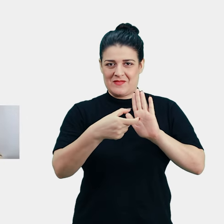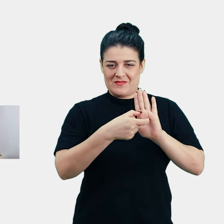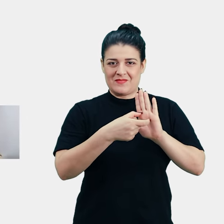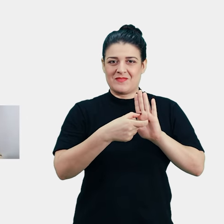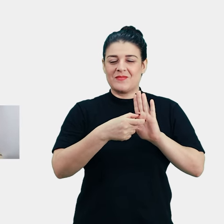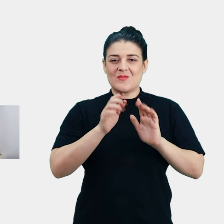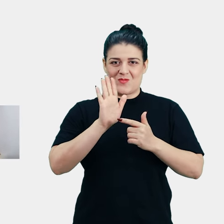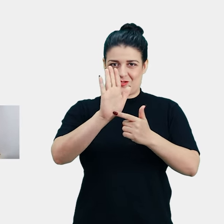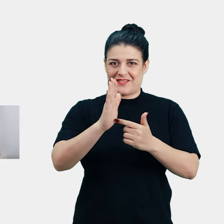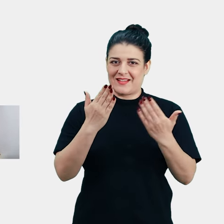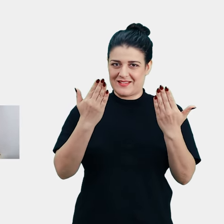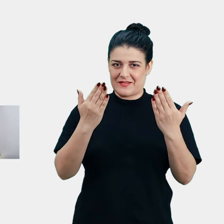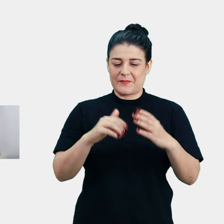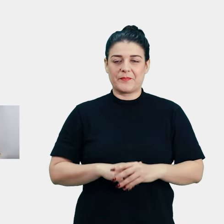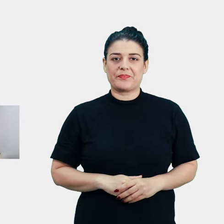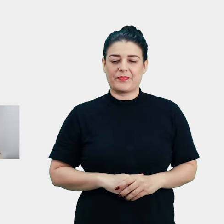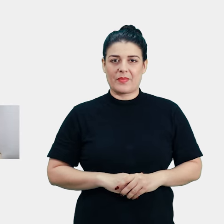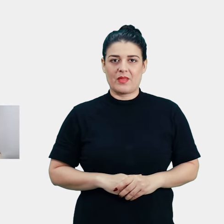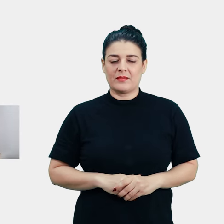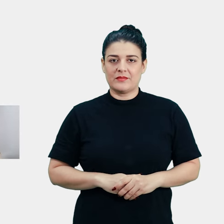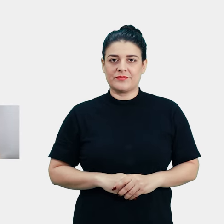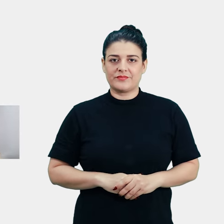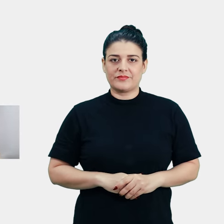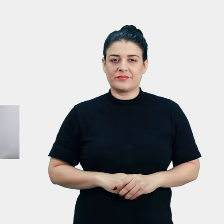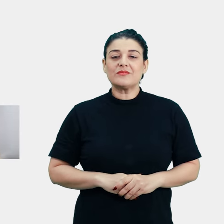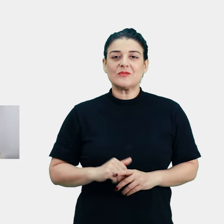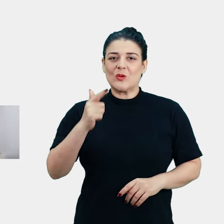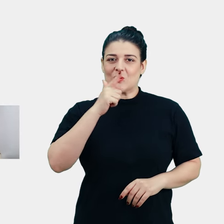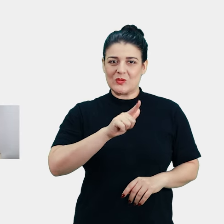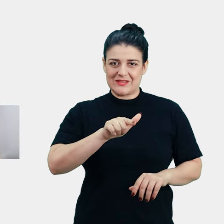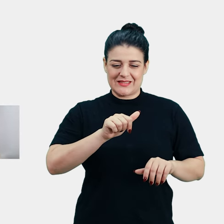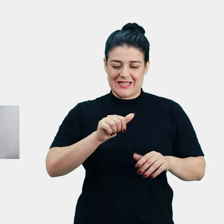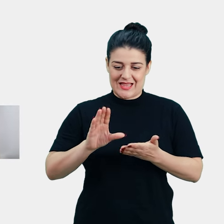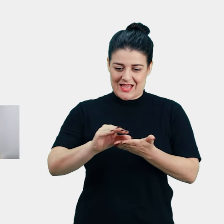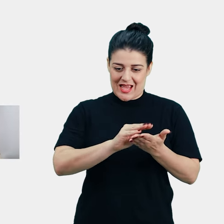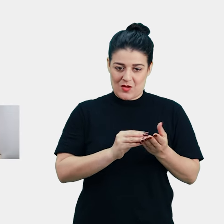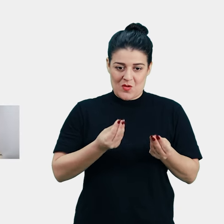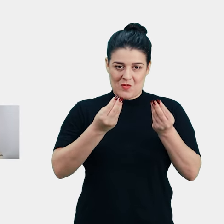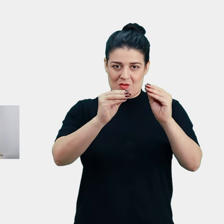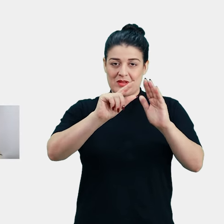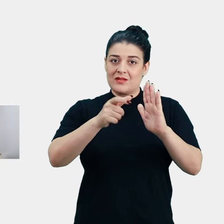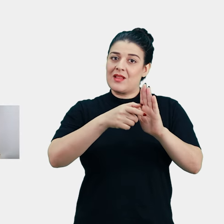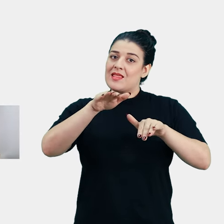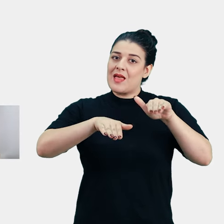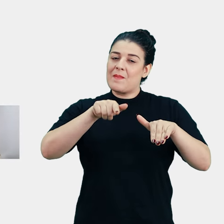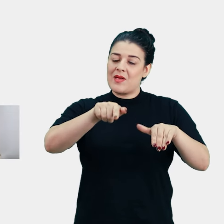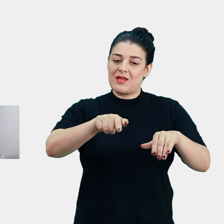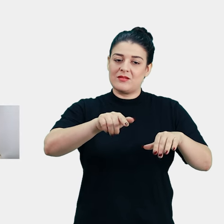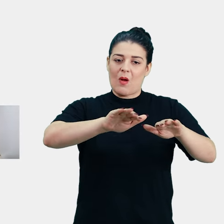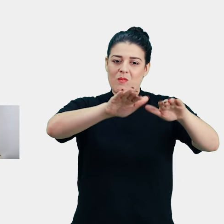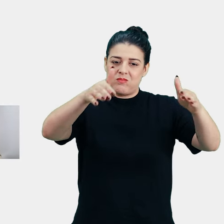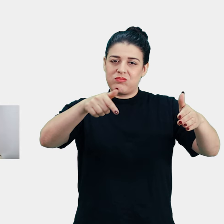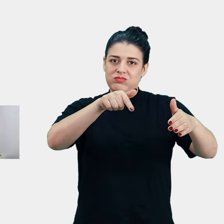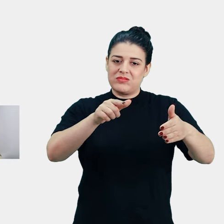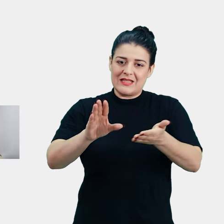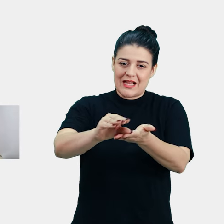ProteWizard. E aí, pessoal, para você fazer a conversão desses dados, vai depender do equipamento que você adquiriu